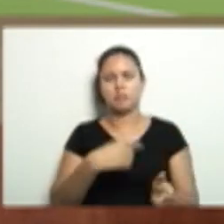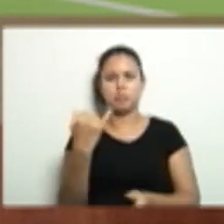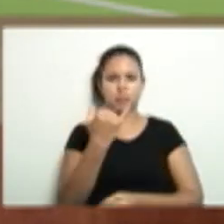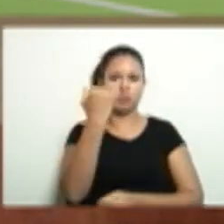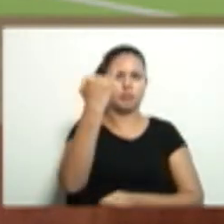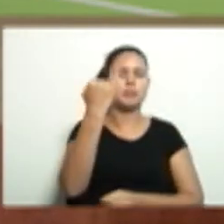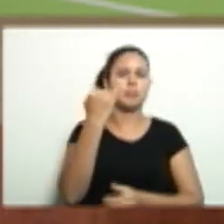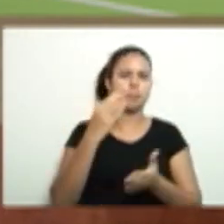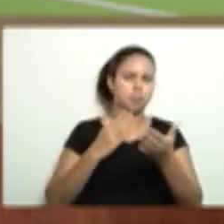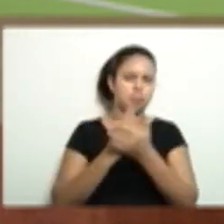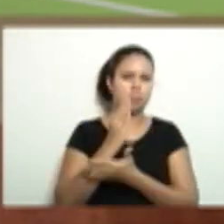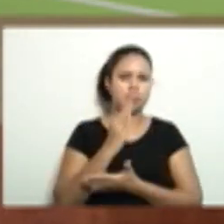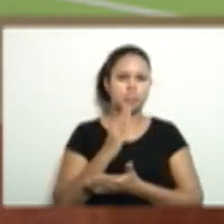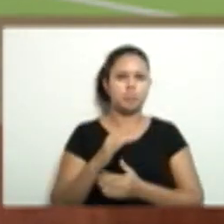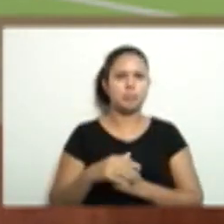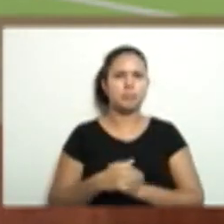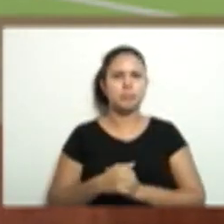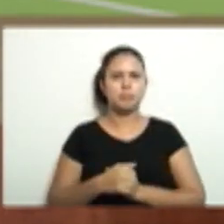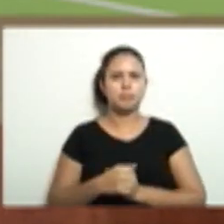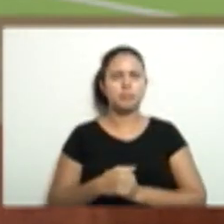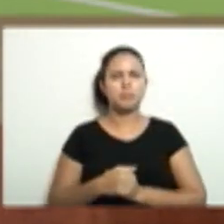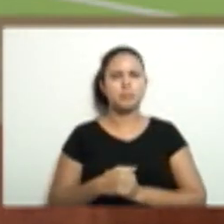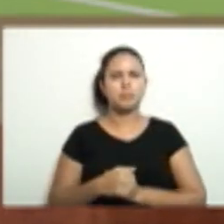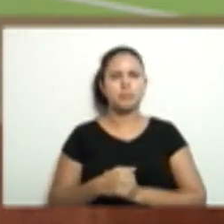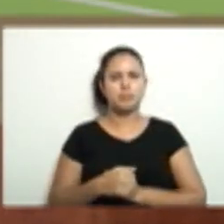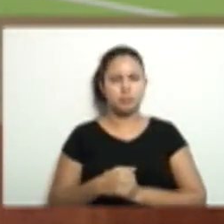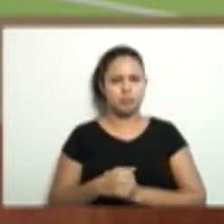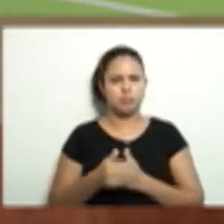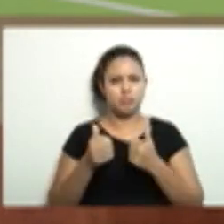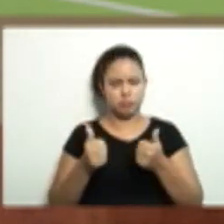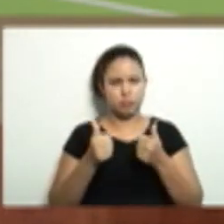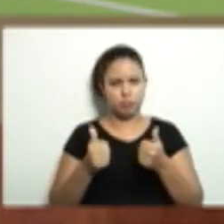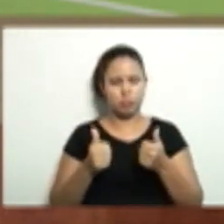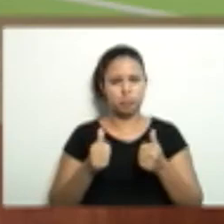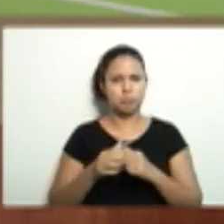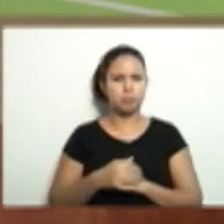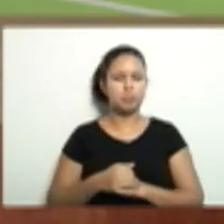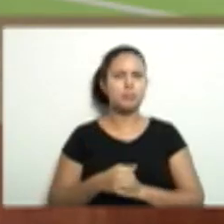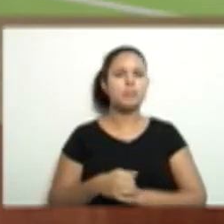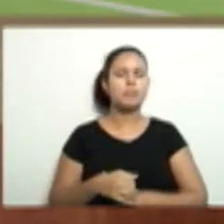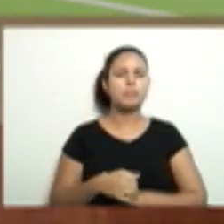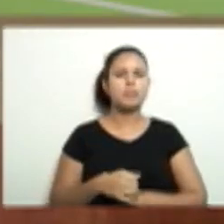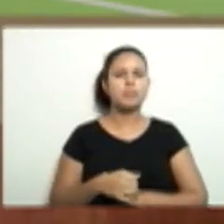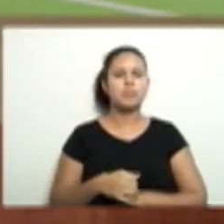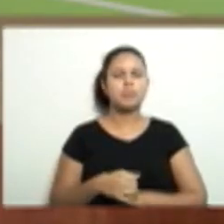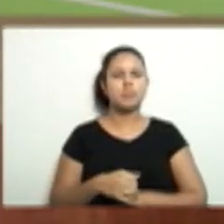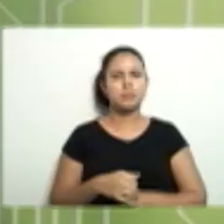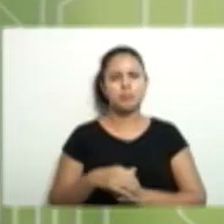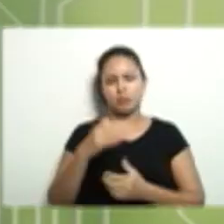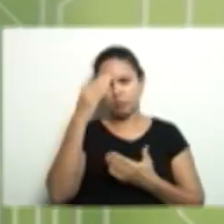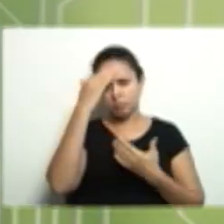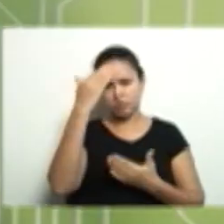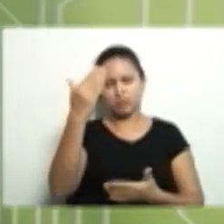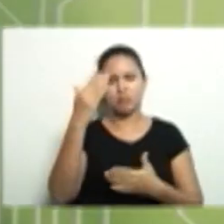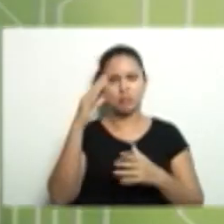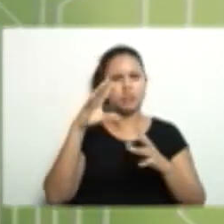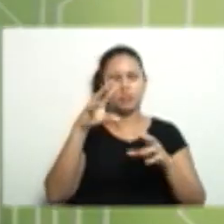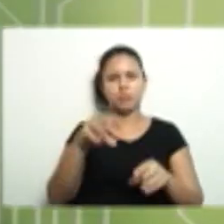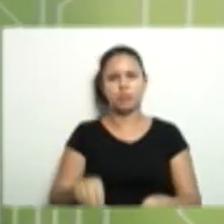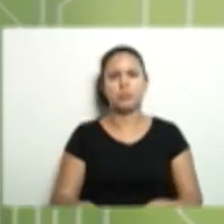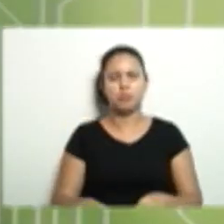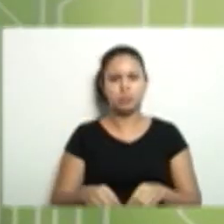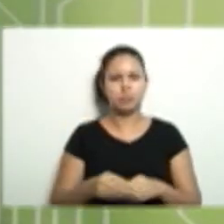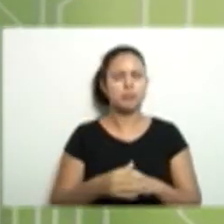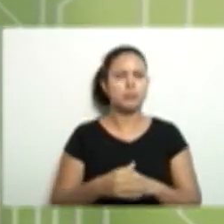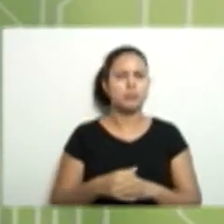sua aprovação e para a sua continuidade no curso. Sucesso! Obrigada pela participação até aqui,